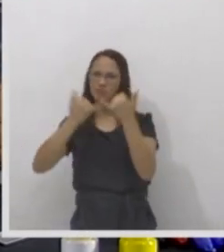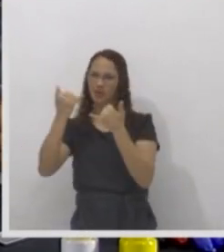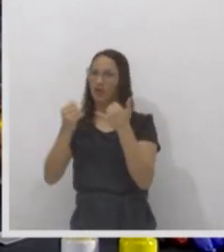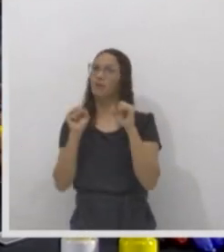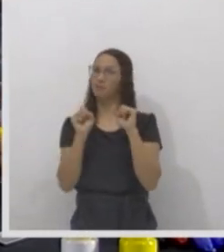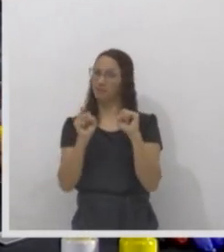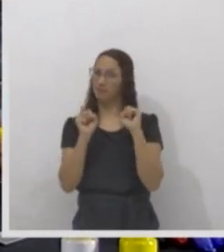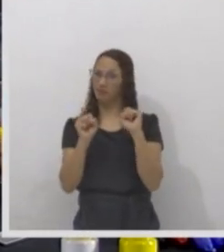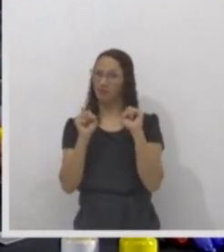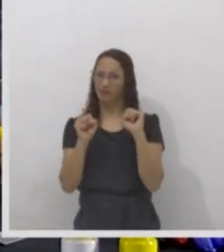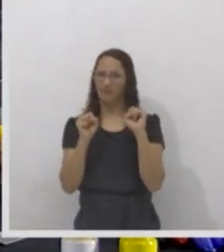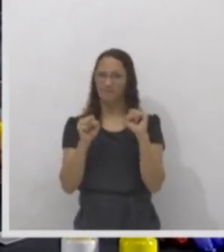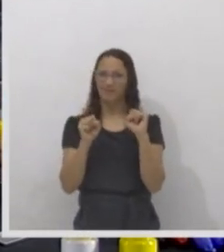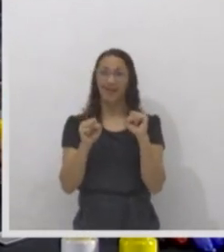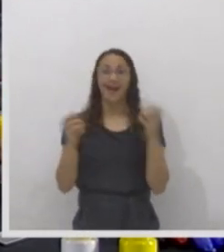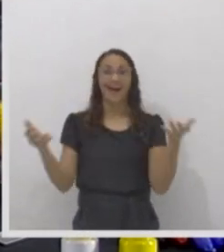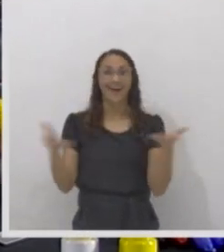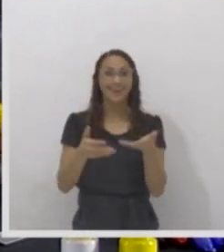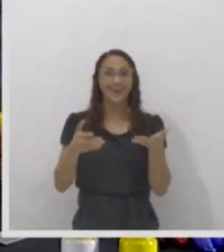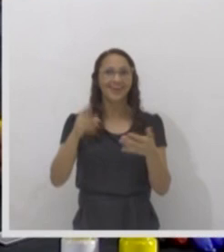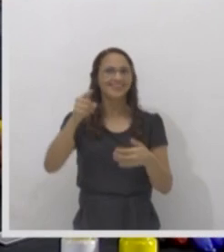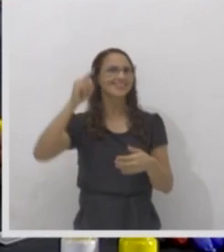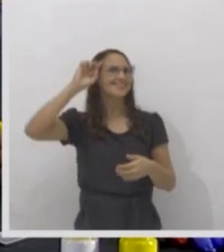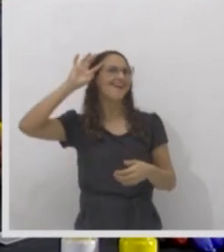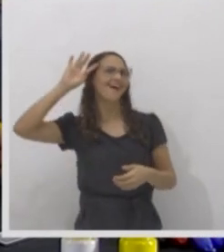dê asas à sua